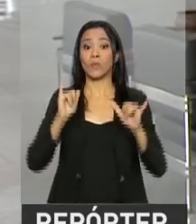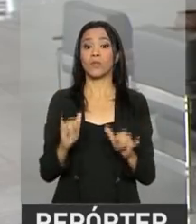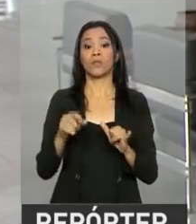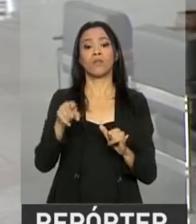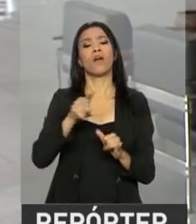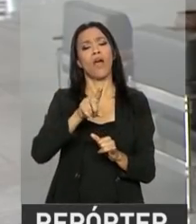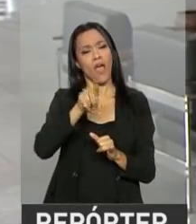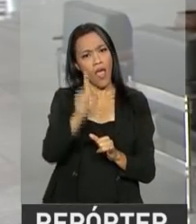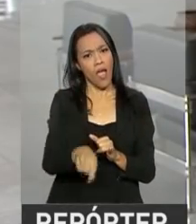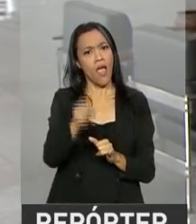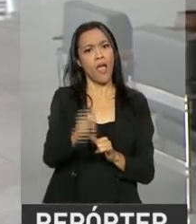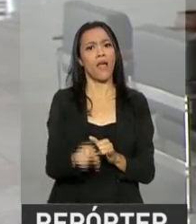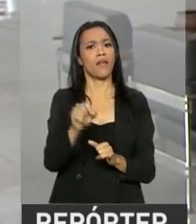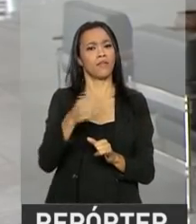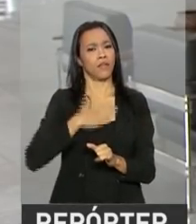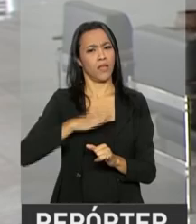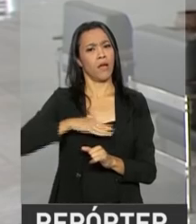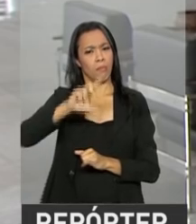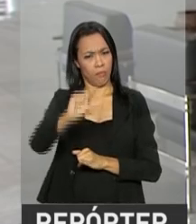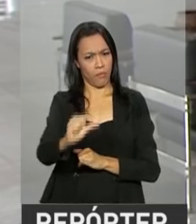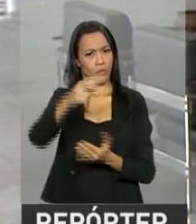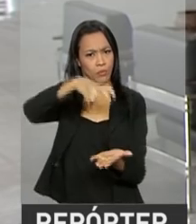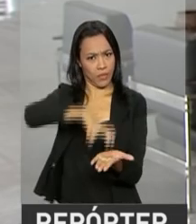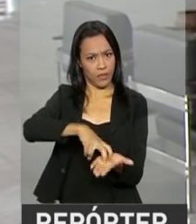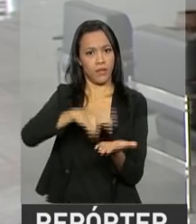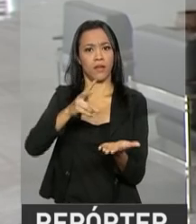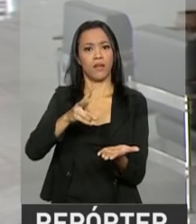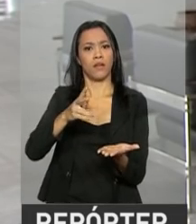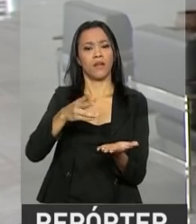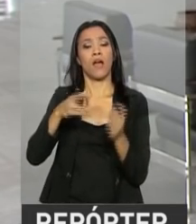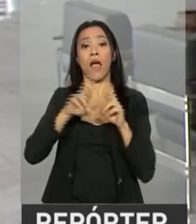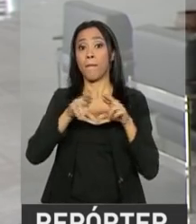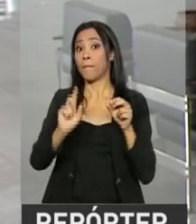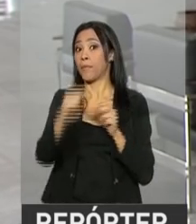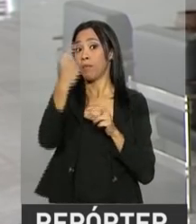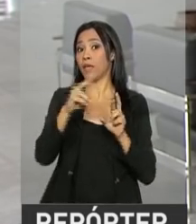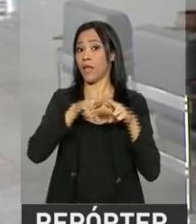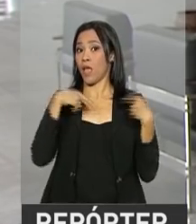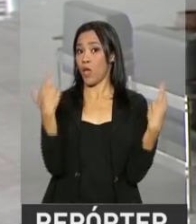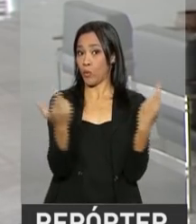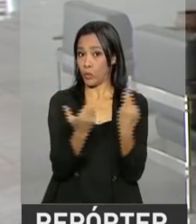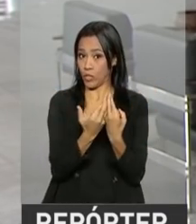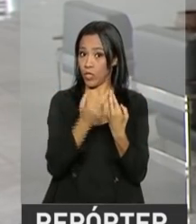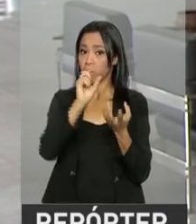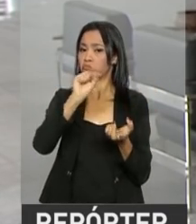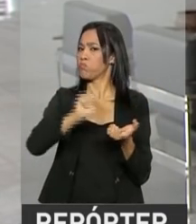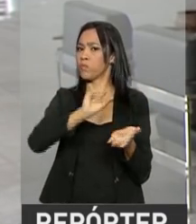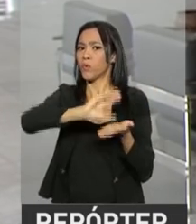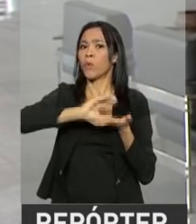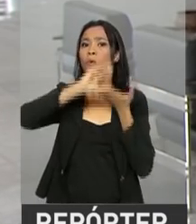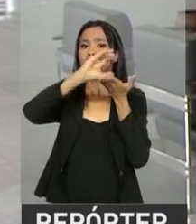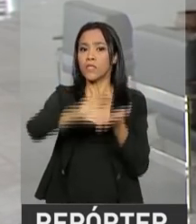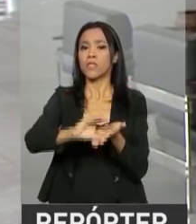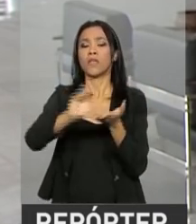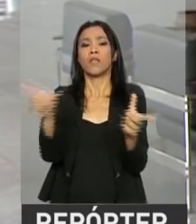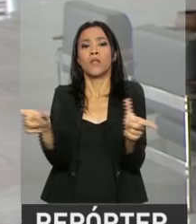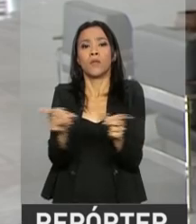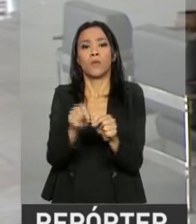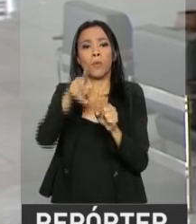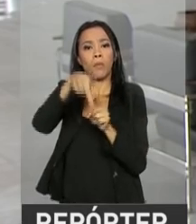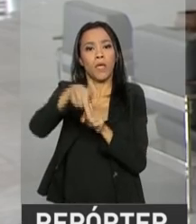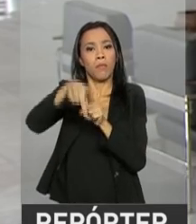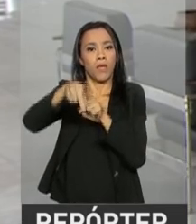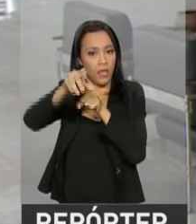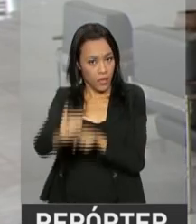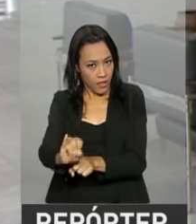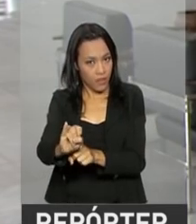Esses anúncios, eles devem ser feitos agora pela manhã, durante a primeira reunião do Conselho do PPI, que acontece